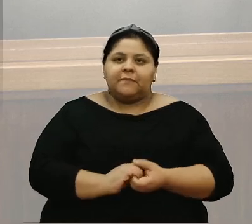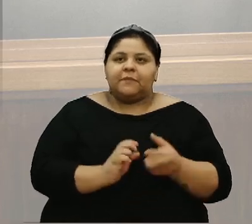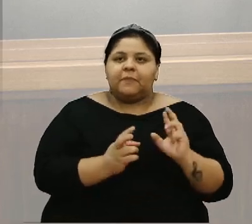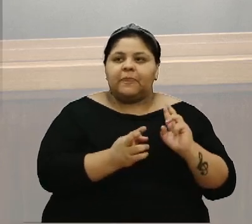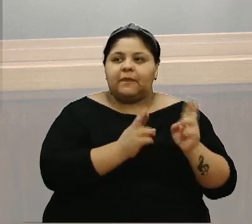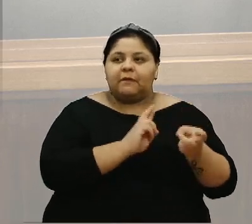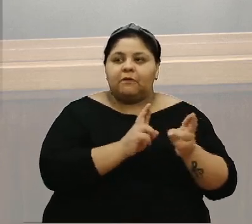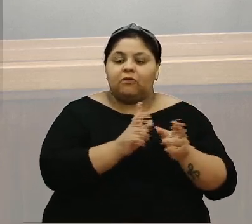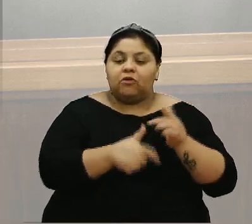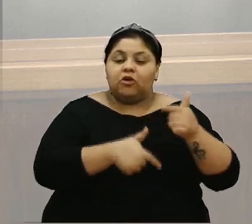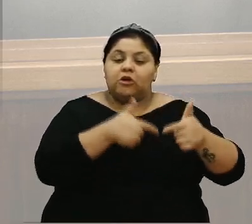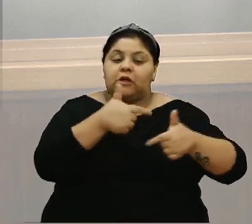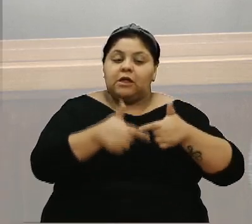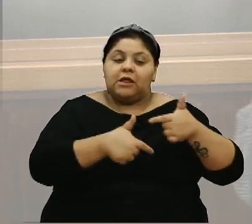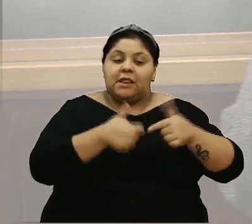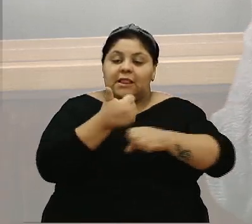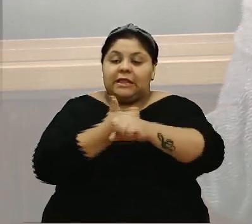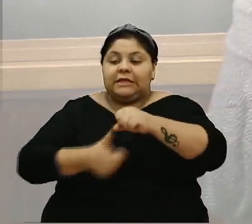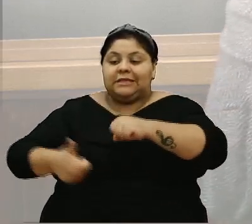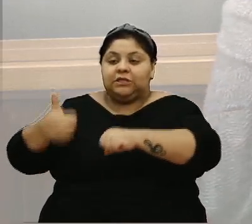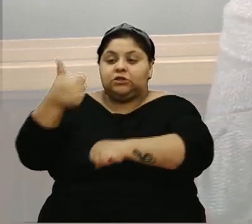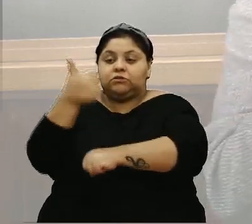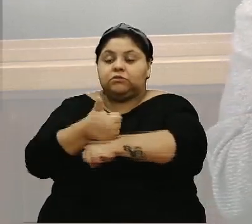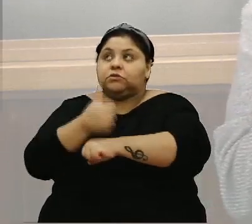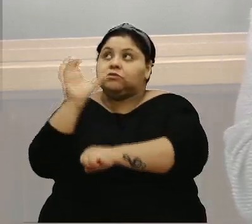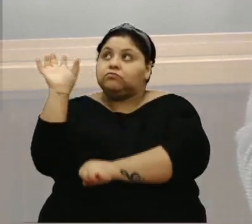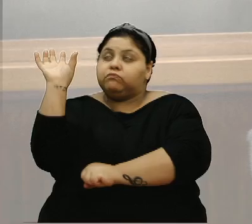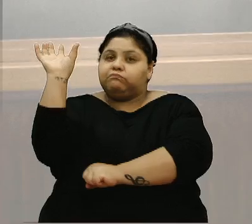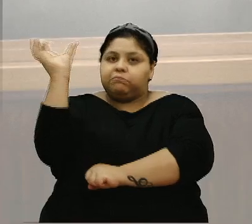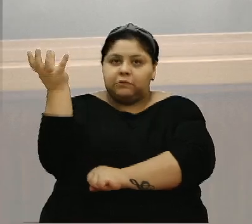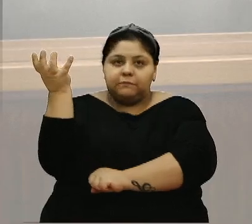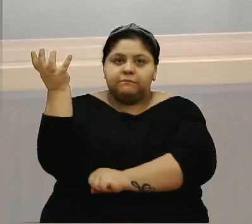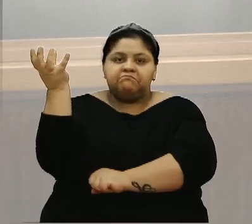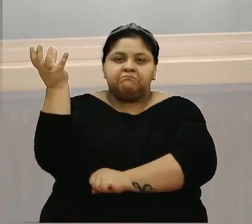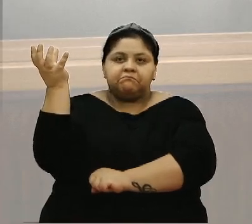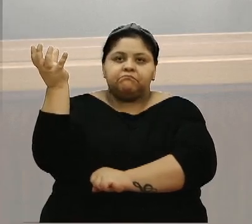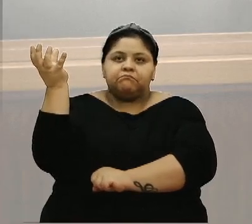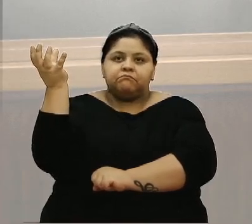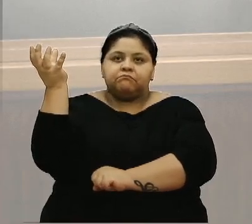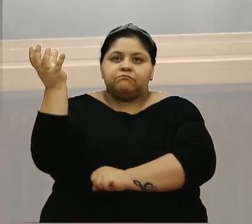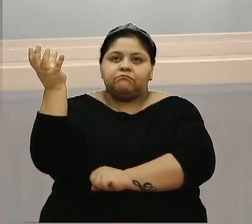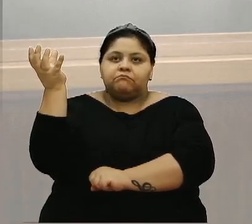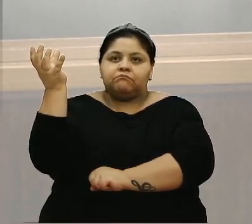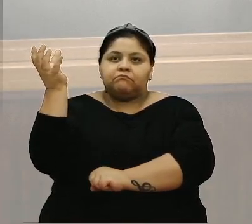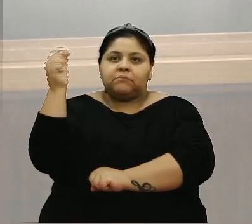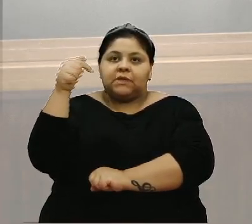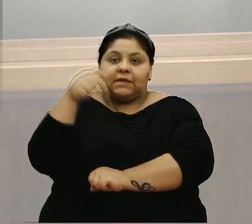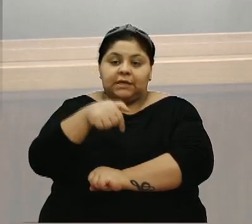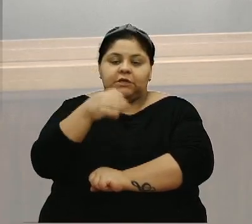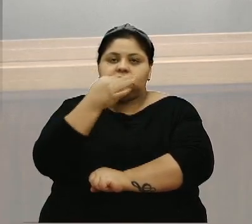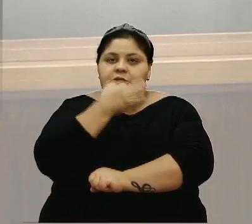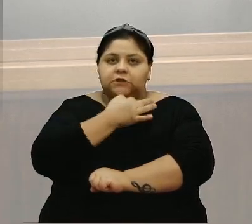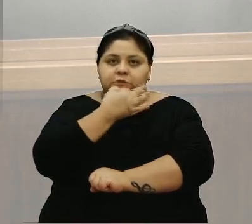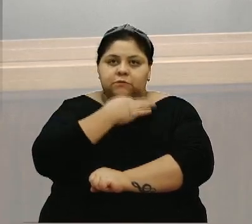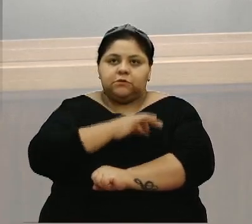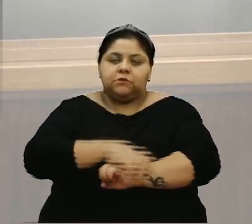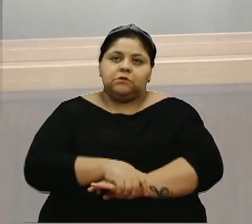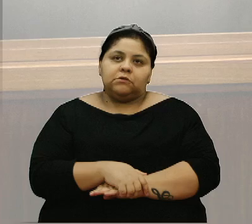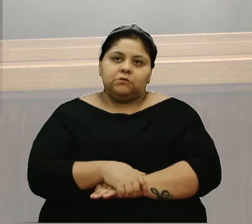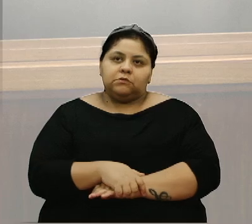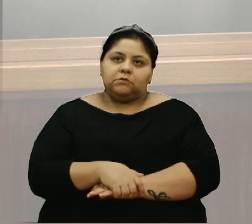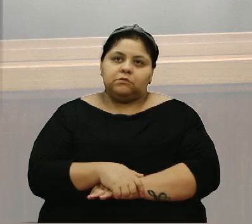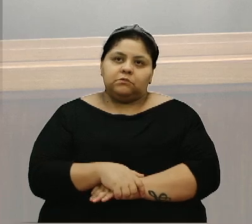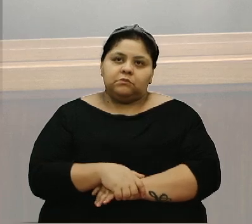ao serviço da troca de lâmpadas, da troca de iluminação do nosso município.